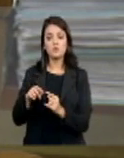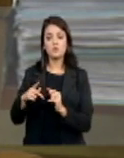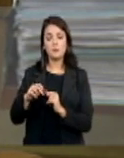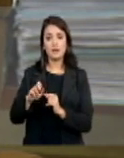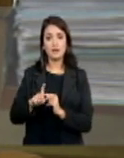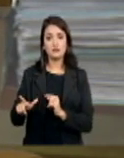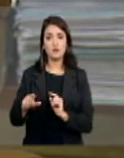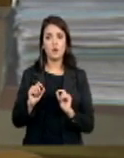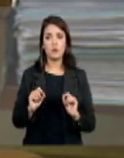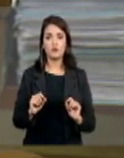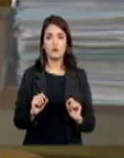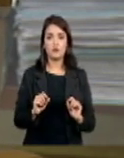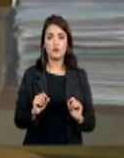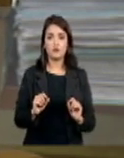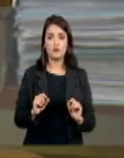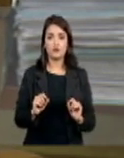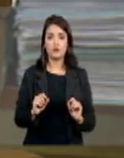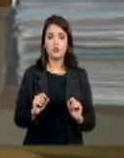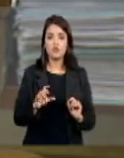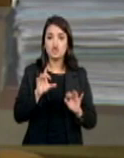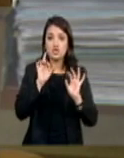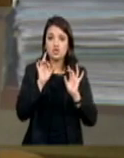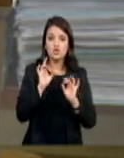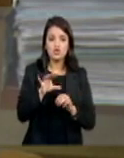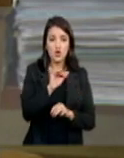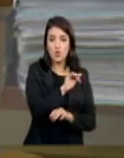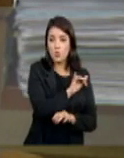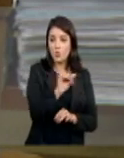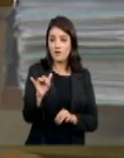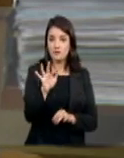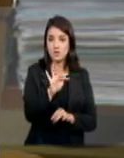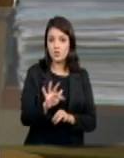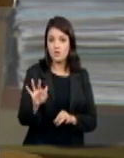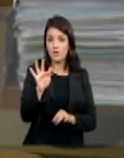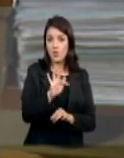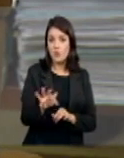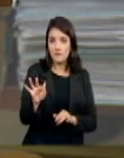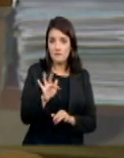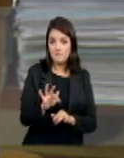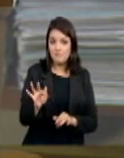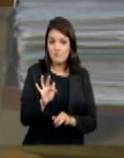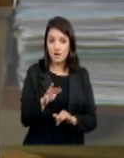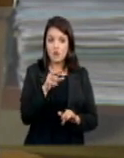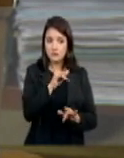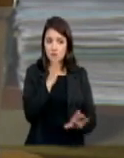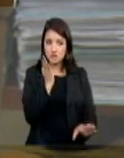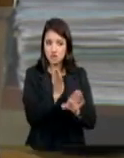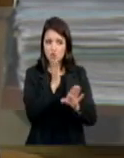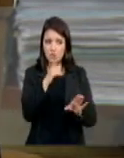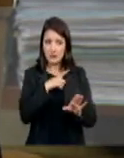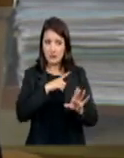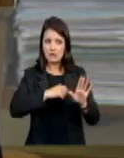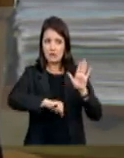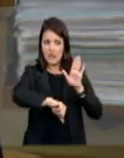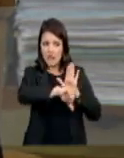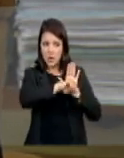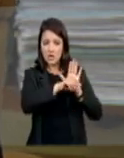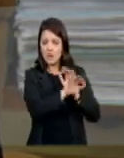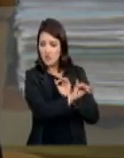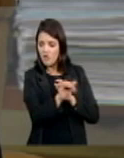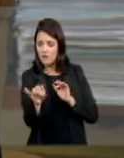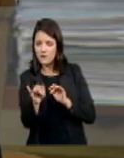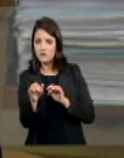de simples comunicação formal de suposta prática de delito rosa tal como bem observou o eminente ministro